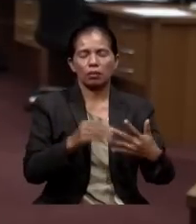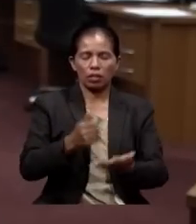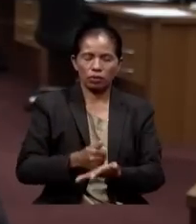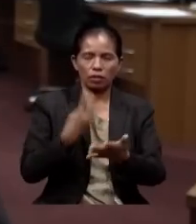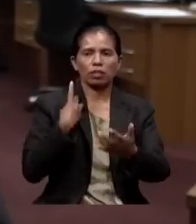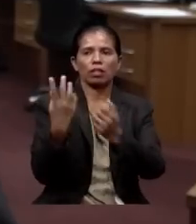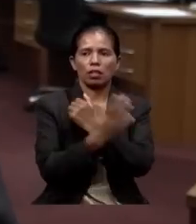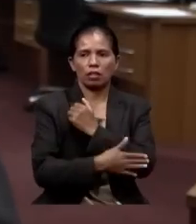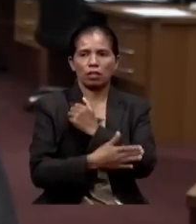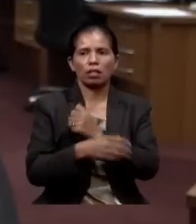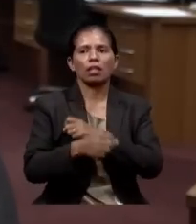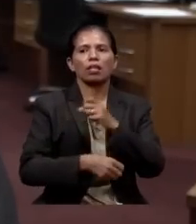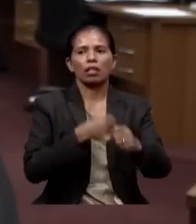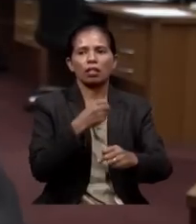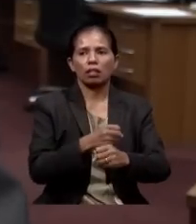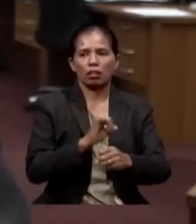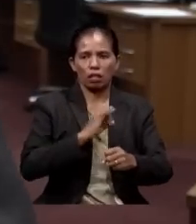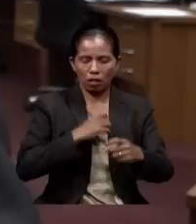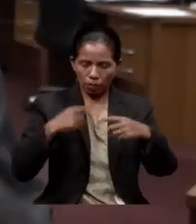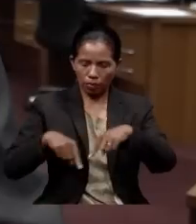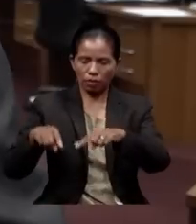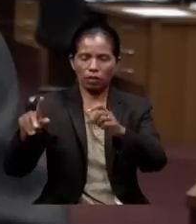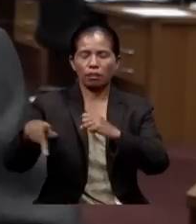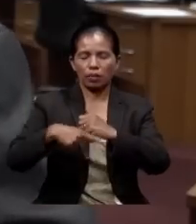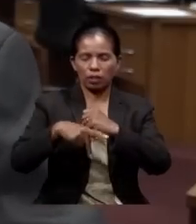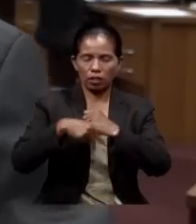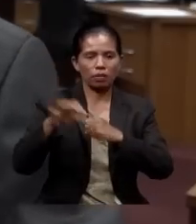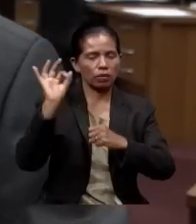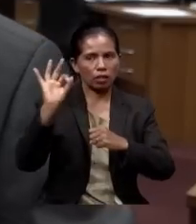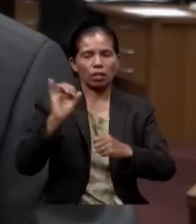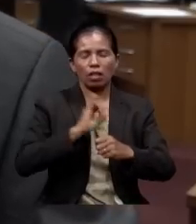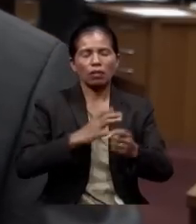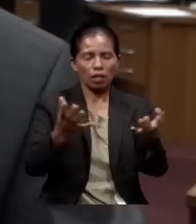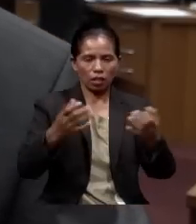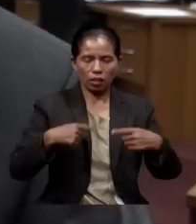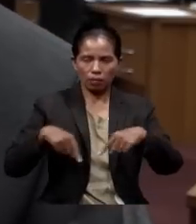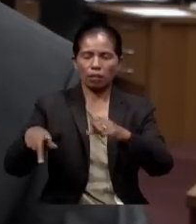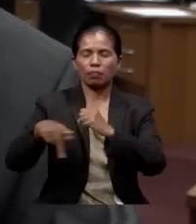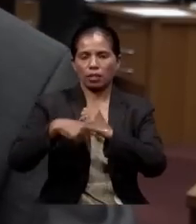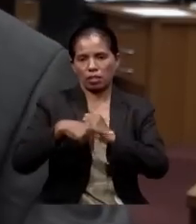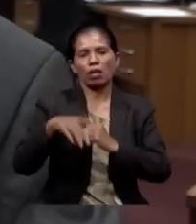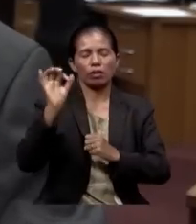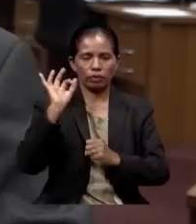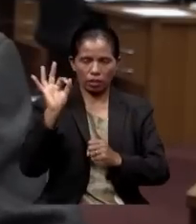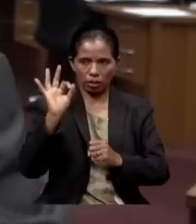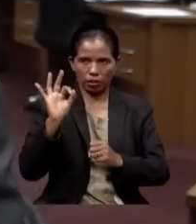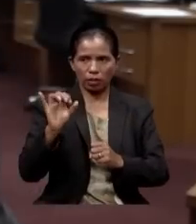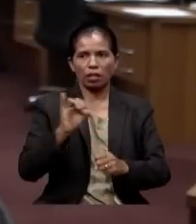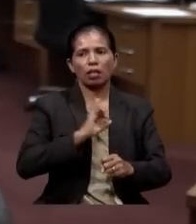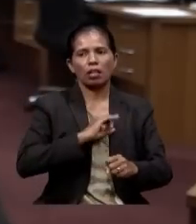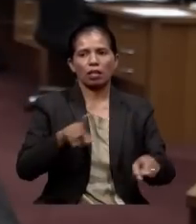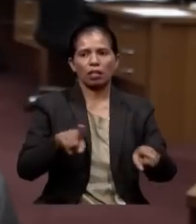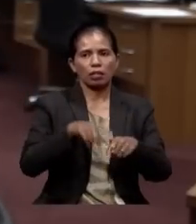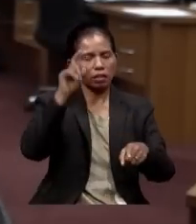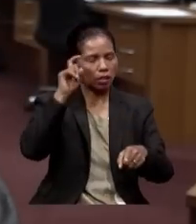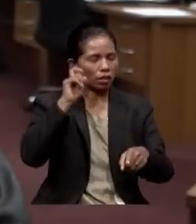ne pia hau tinanto ona tingki bafane Fretilin amna belu iski tama au nai ma Fretilin. Depois, anes somos na ima fretil, chamamos na